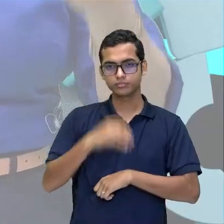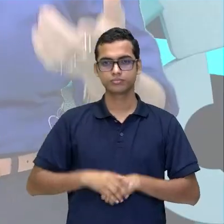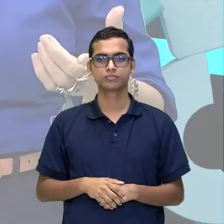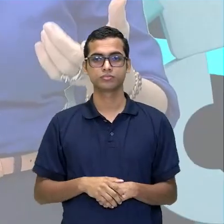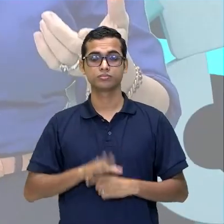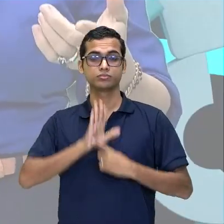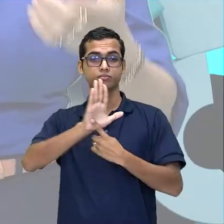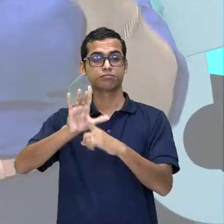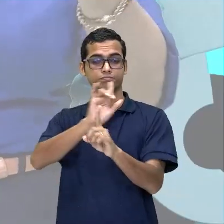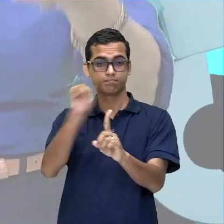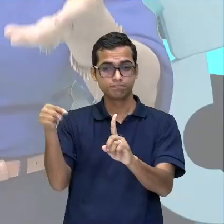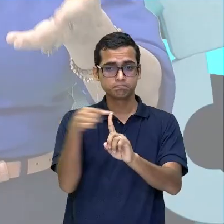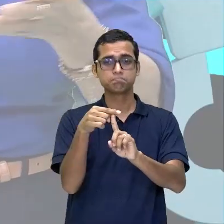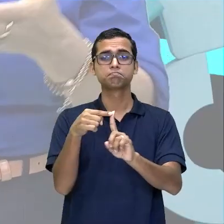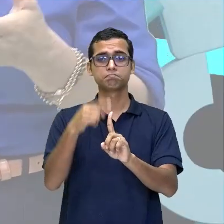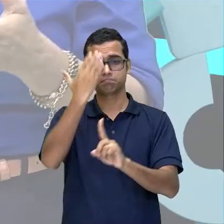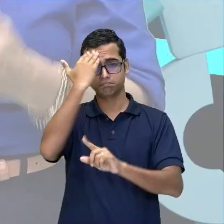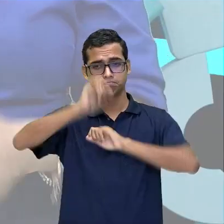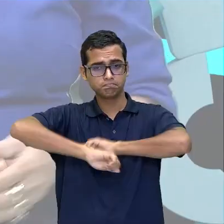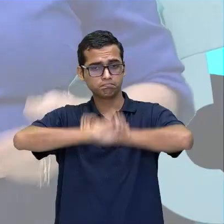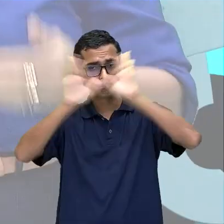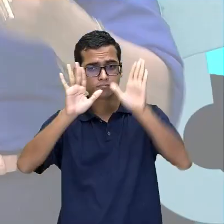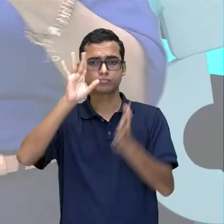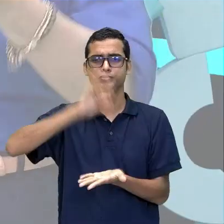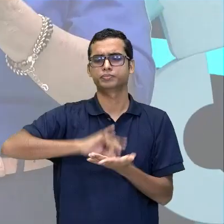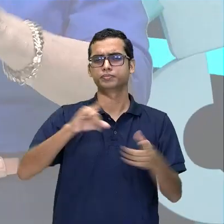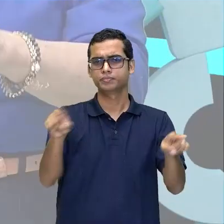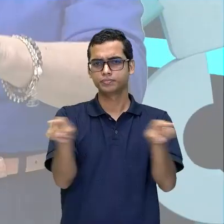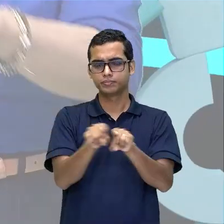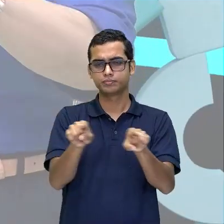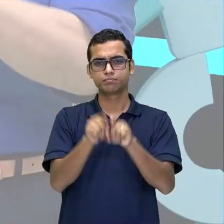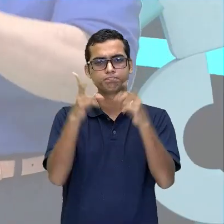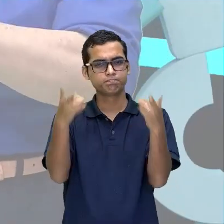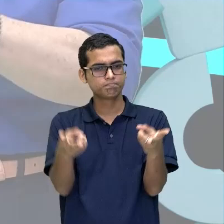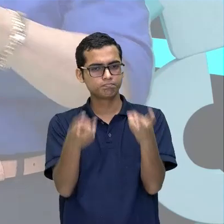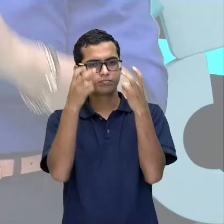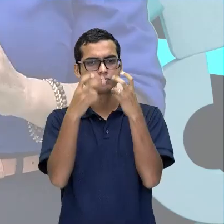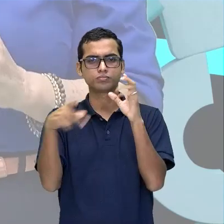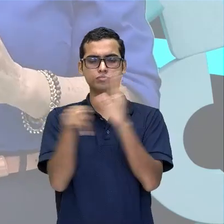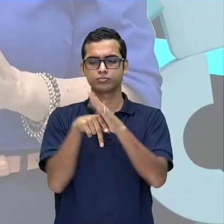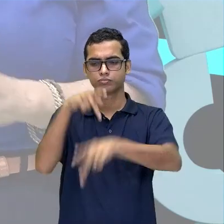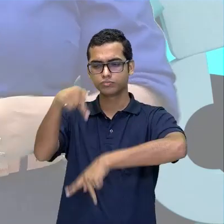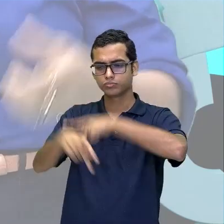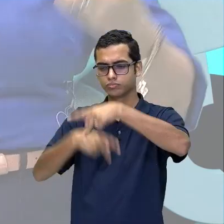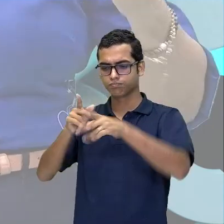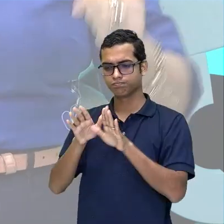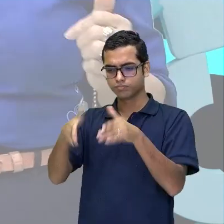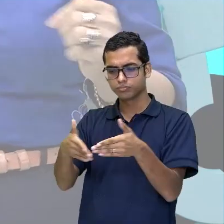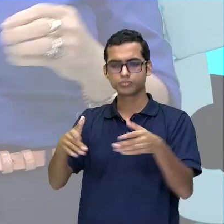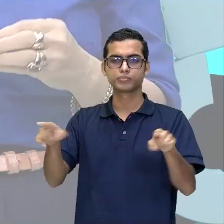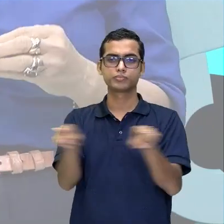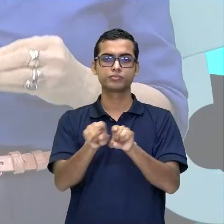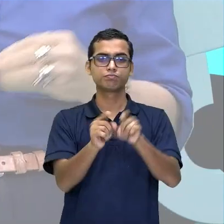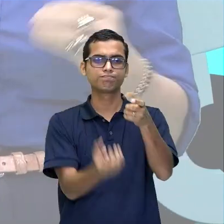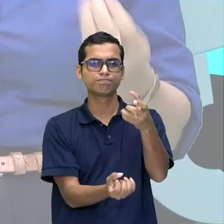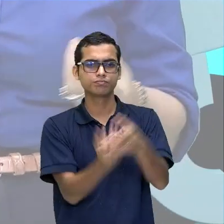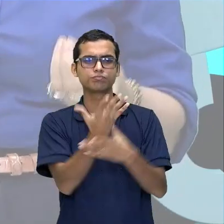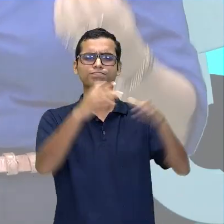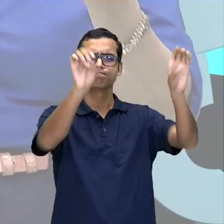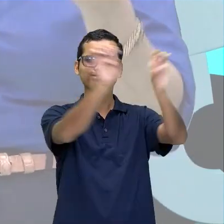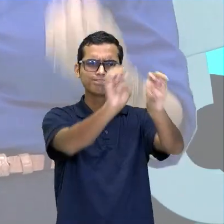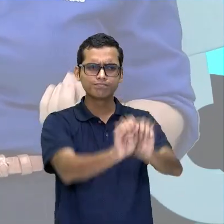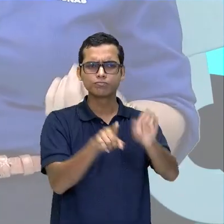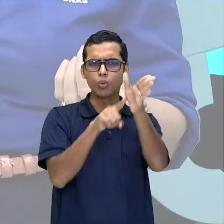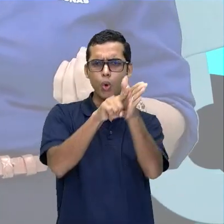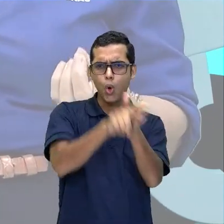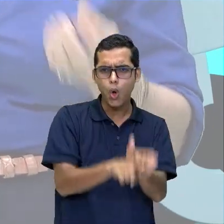o objetivo da hipermídia, identificar o público-alvo e criar uma estrutura de